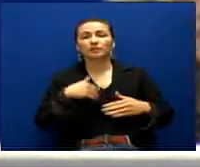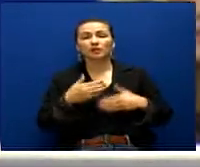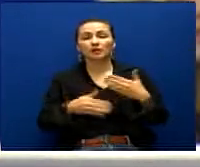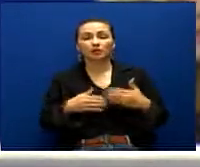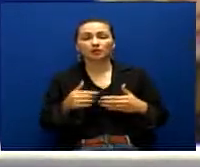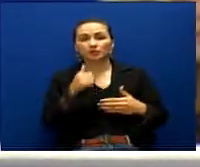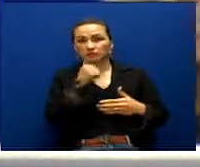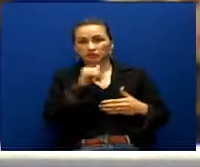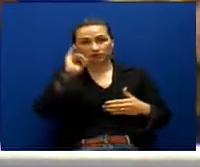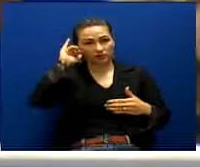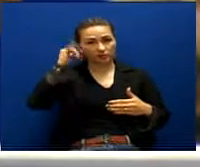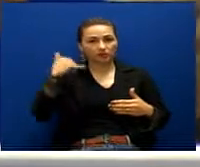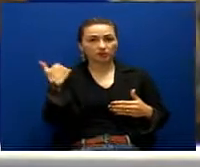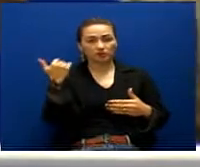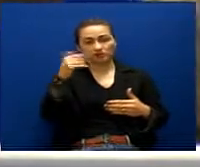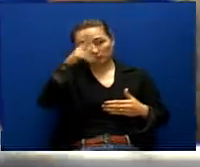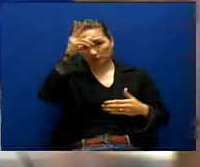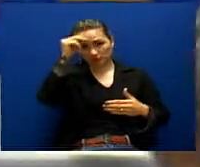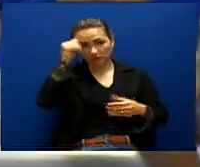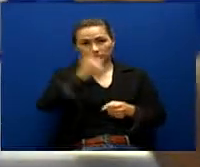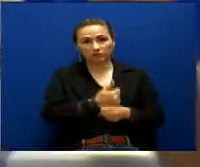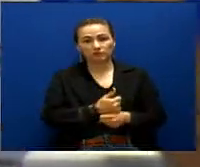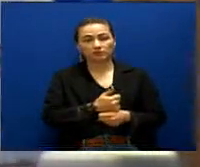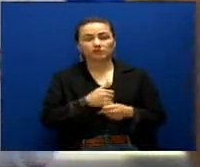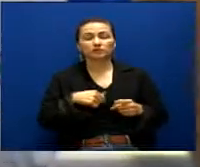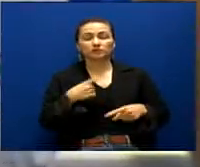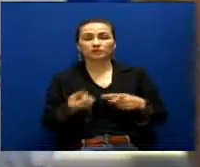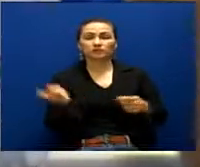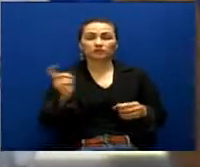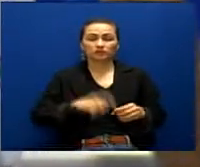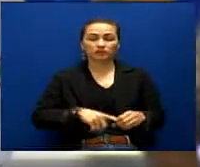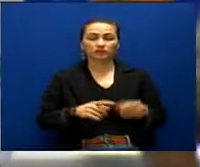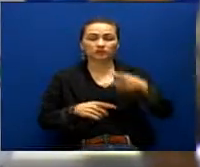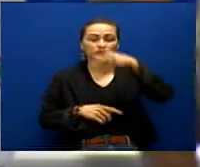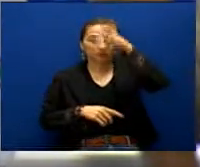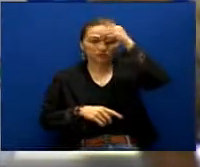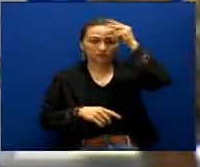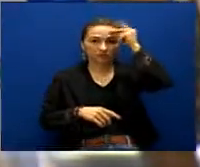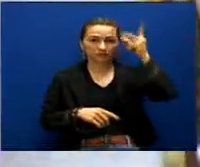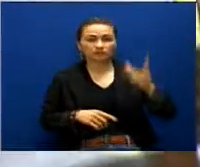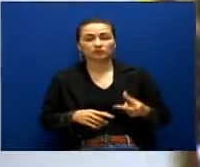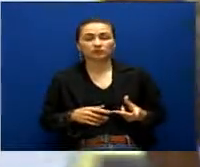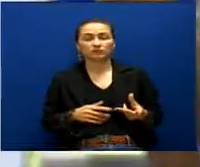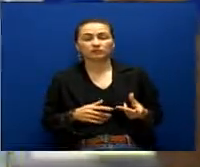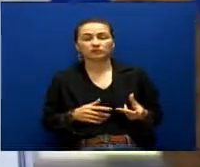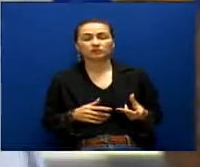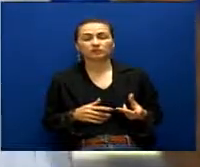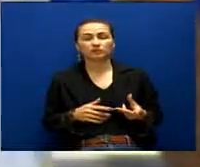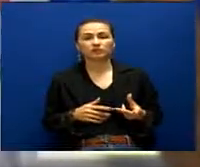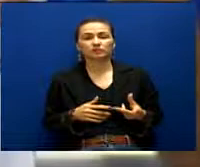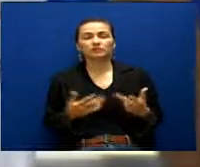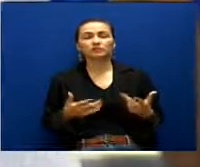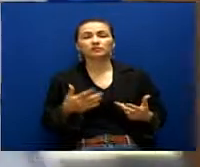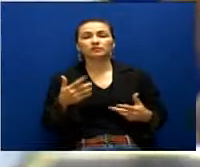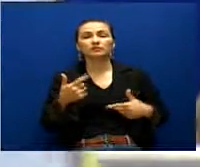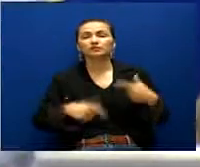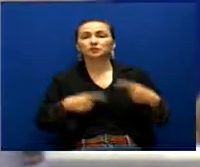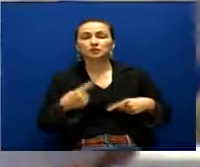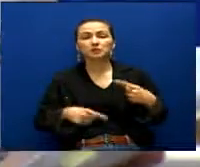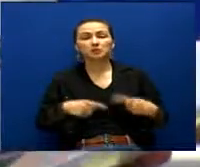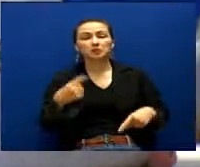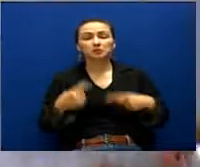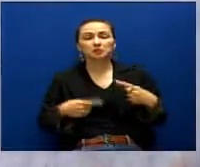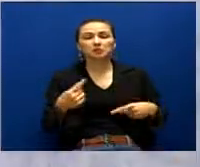passou-se para a prefeita Jaqueline Coutinho, e retornou o prefeito, né? Então, qual que é? Havia uma discussão que iria